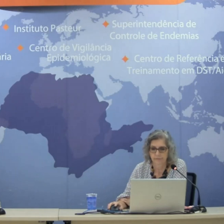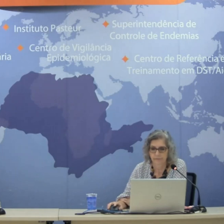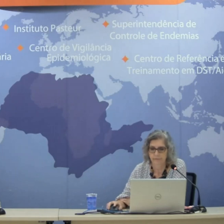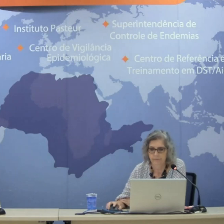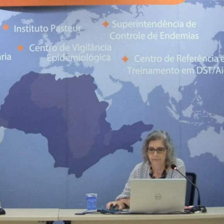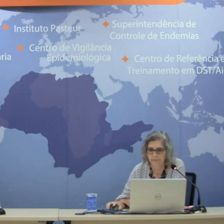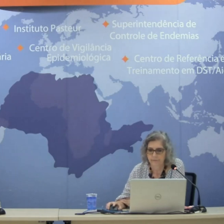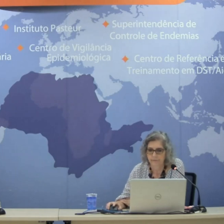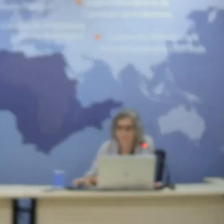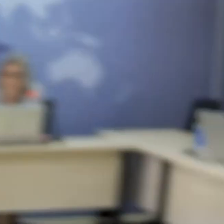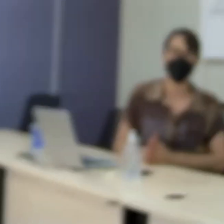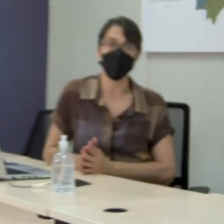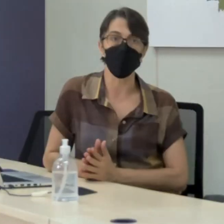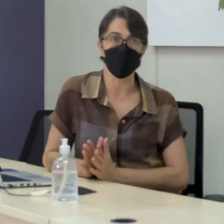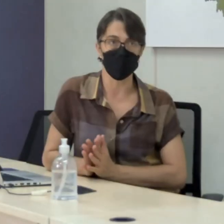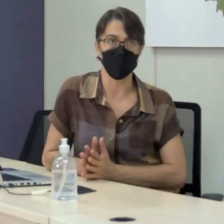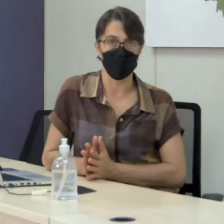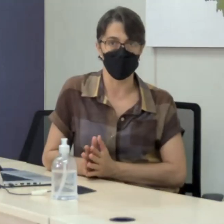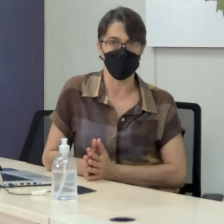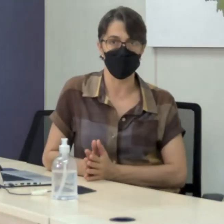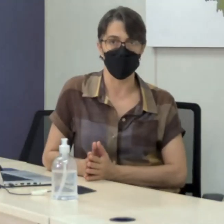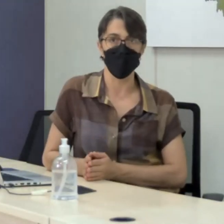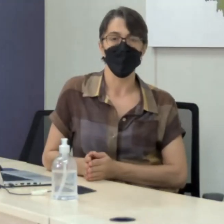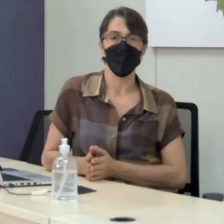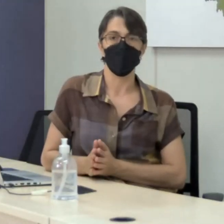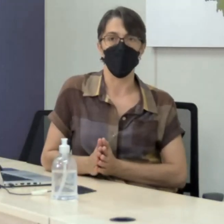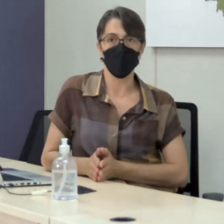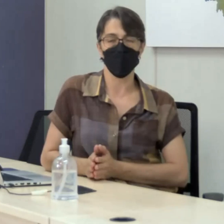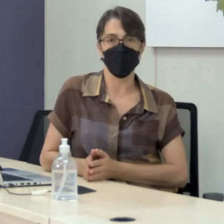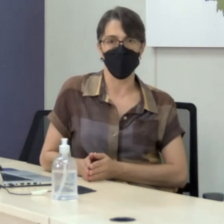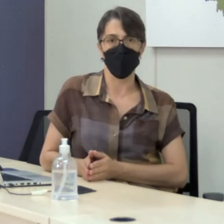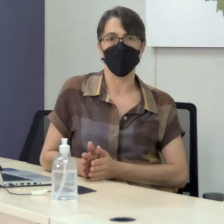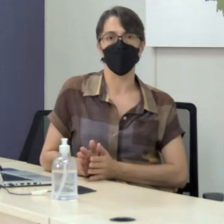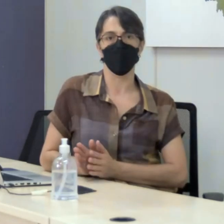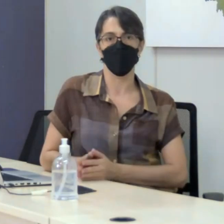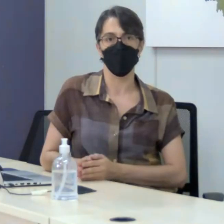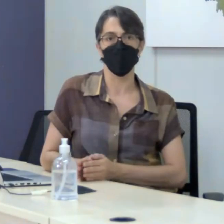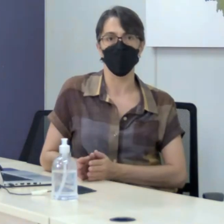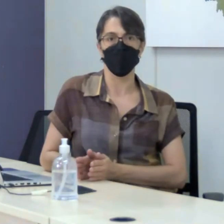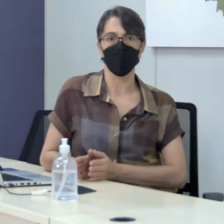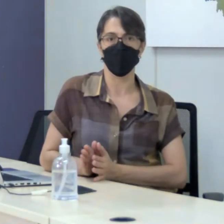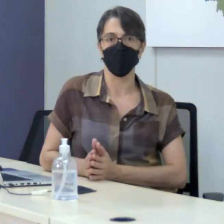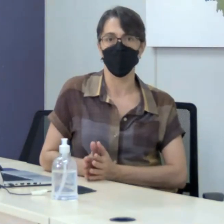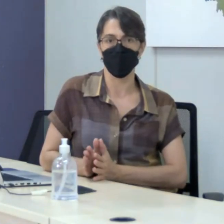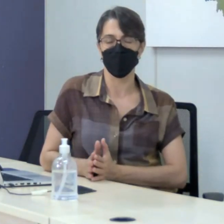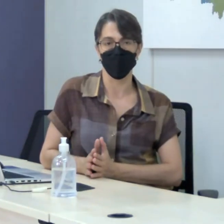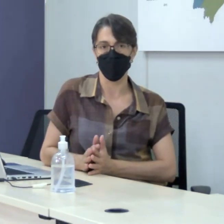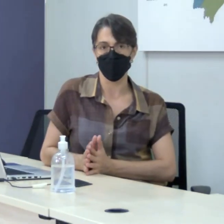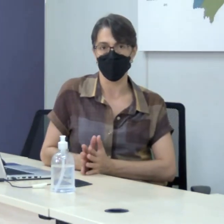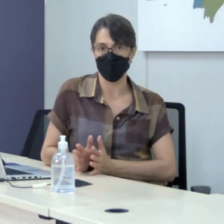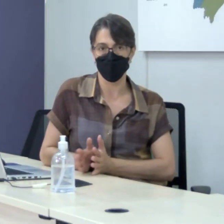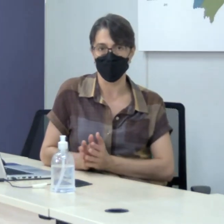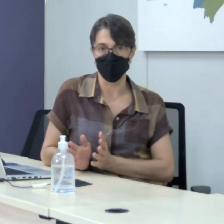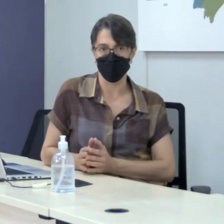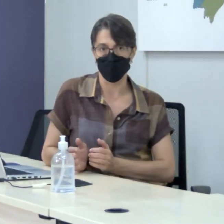rapidamente então só fazer algumas considerações tá pode quebrar o sigilo Mas isso não pode